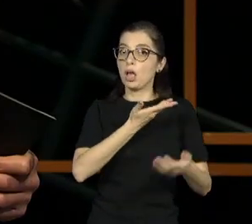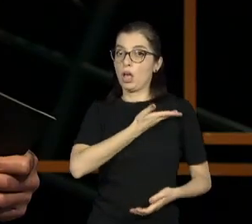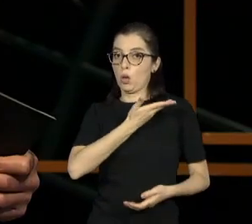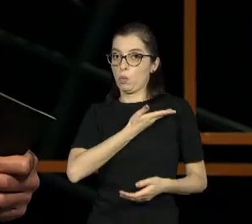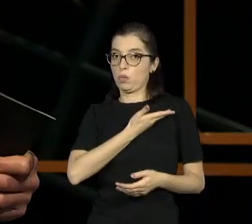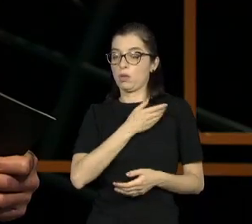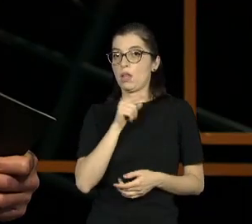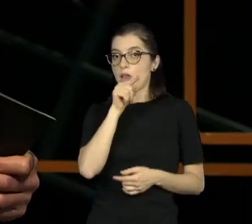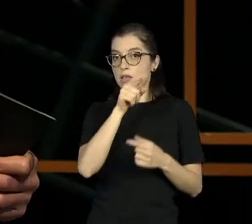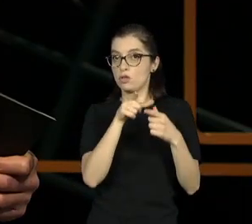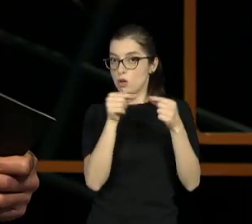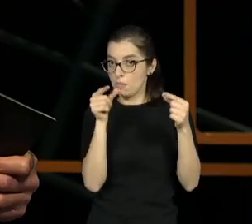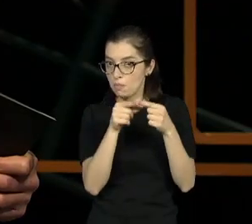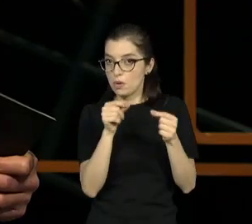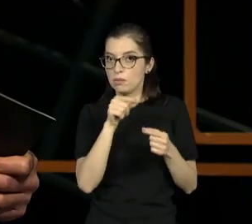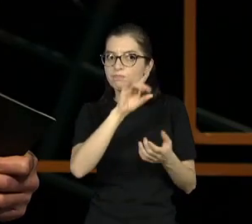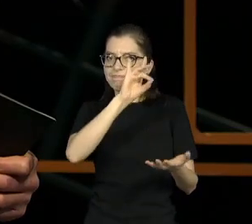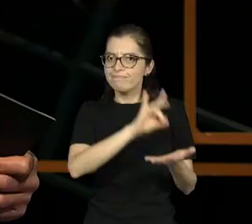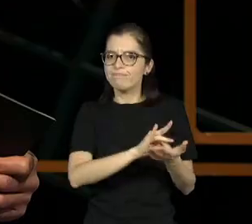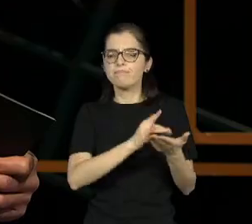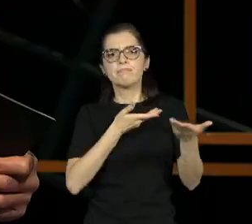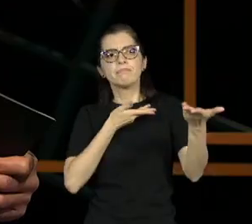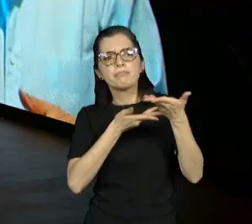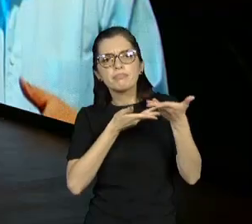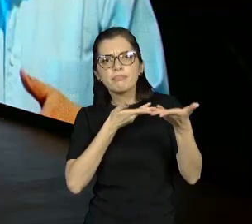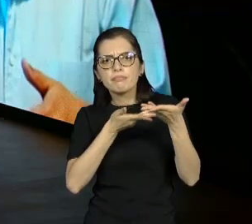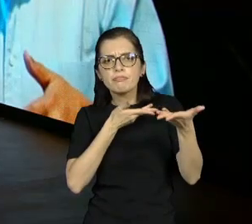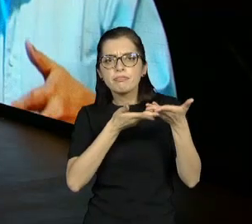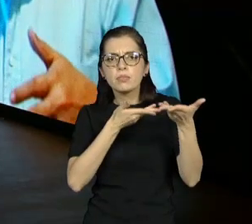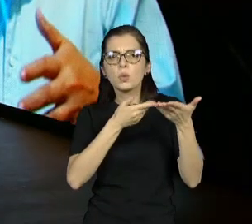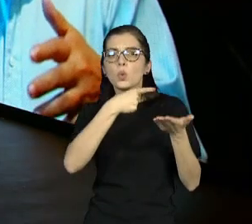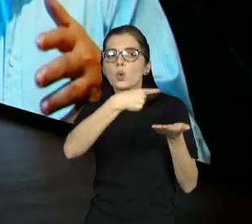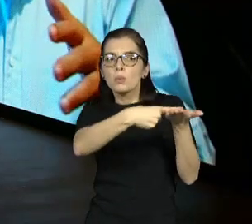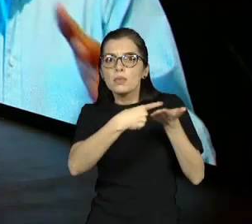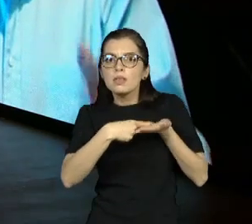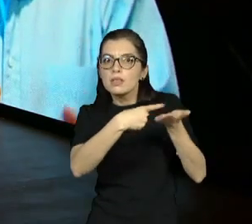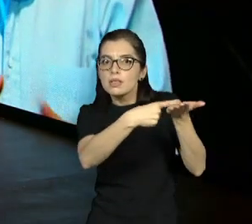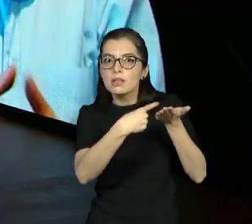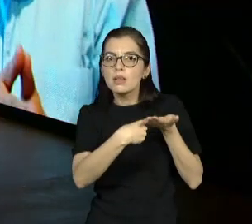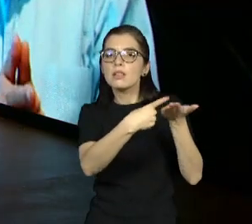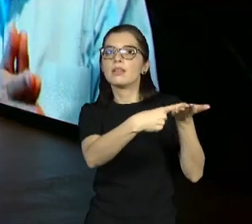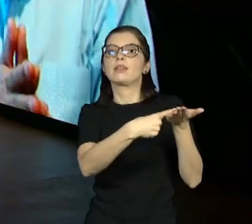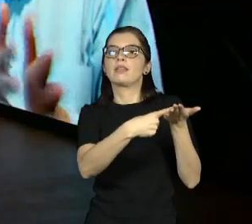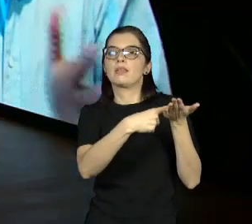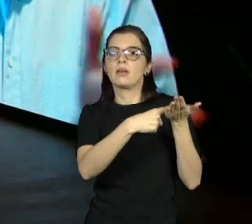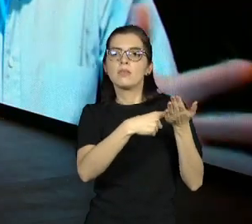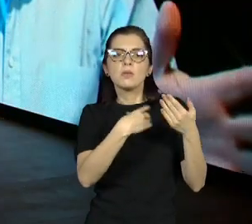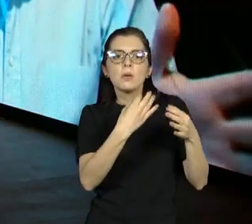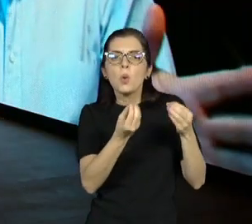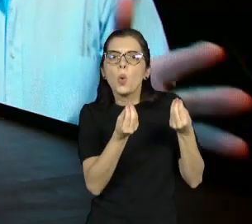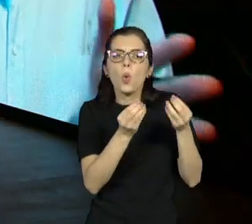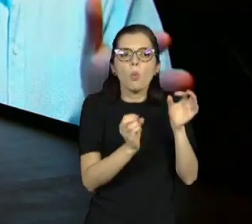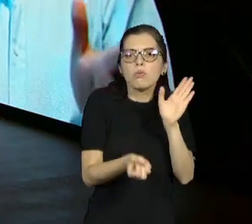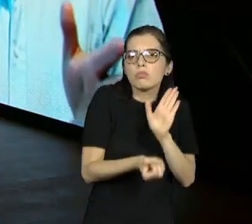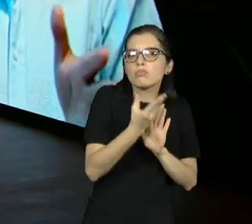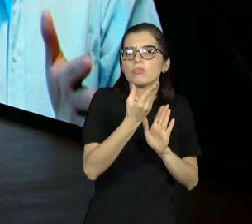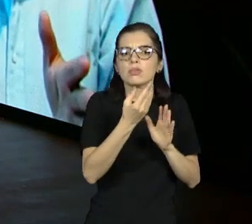muito amigos, de combinar coisas para fazer juntos, etc, etc, de